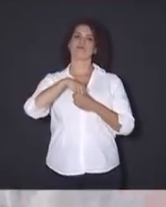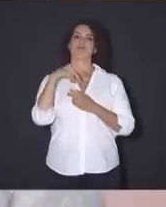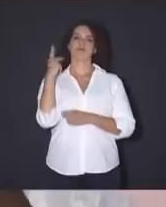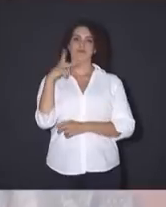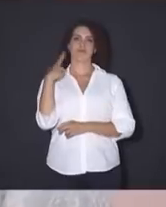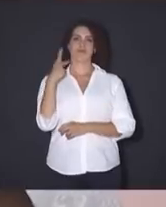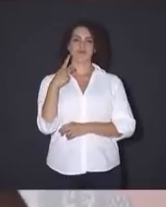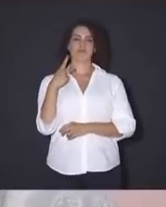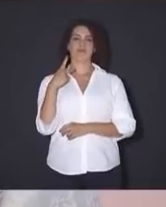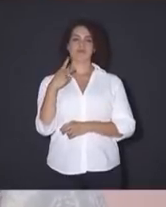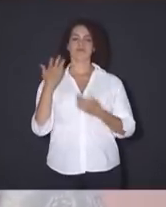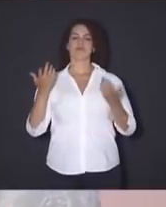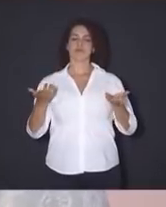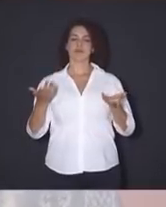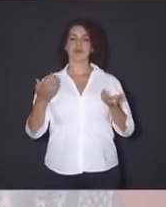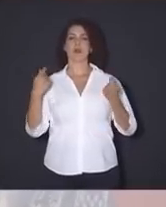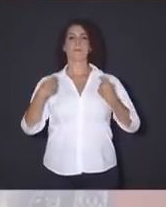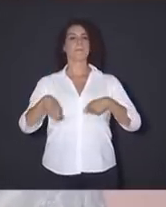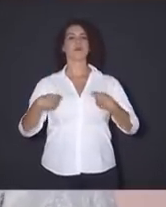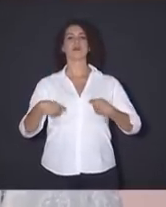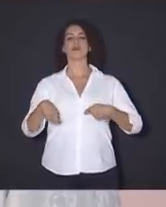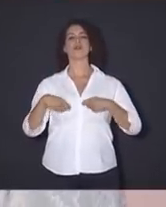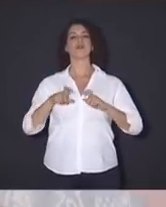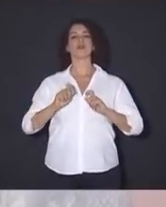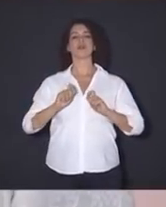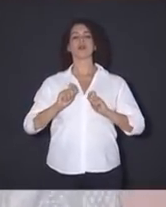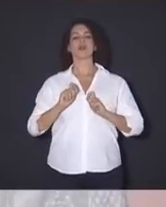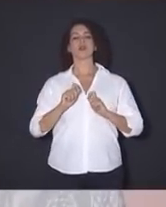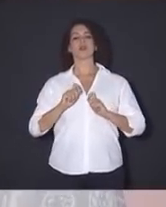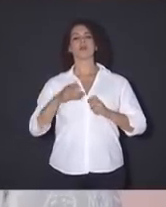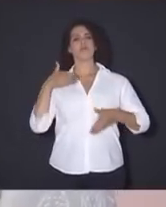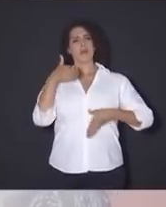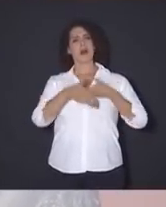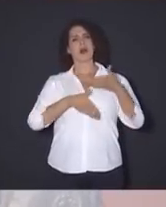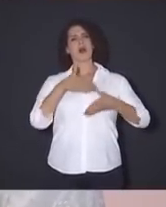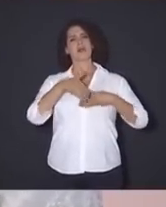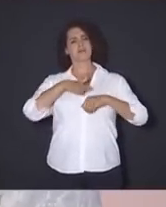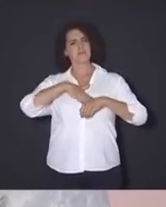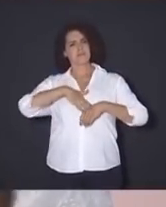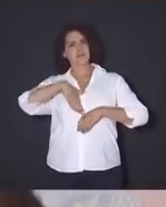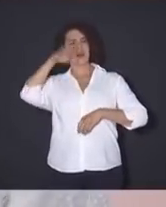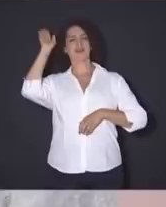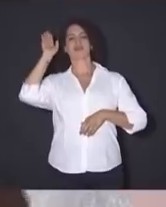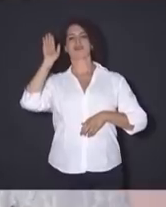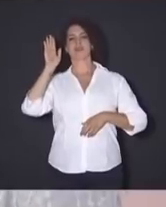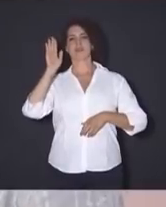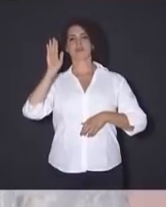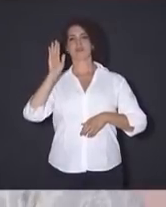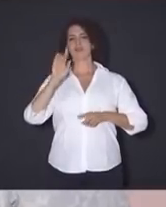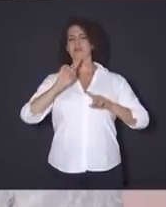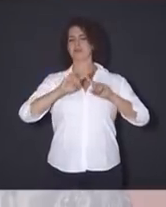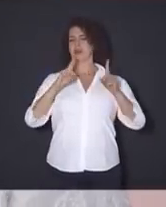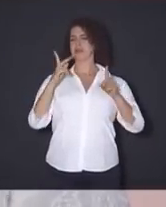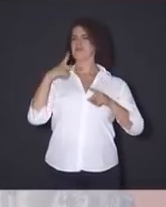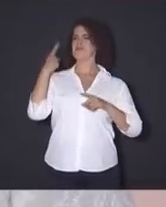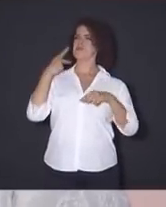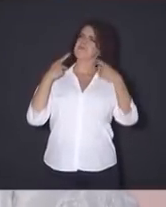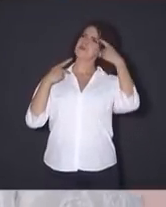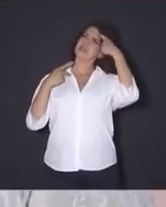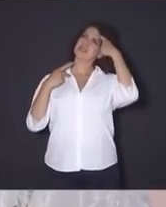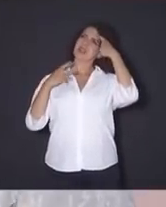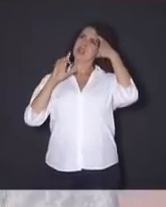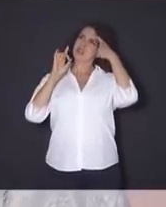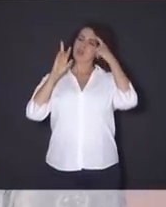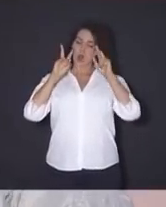esse é um momento que exige uma maior participação nossa desenvolvimento mas não uma política pensada para o seu